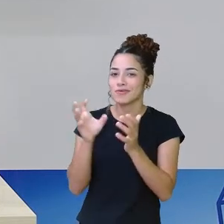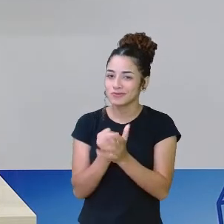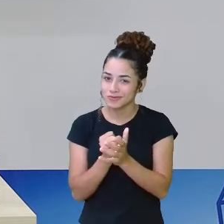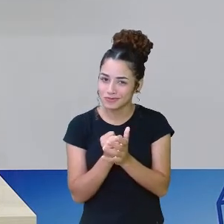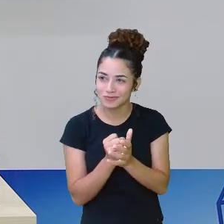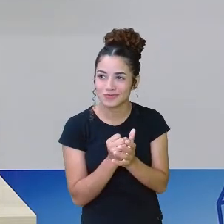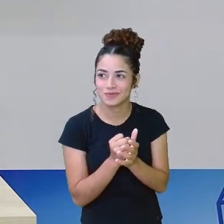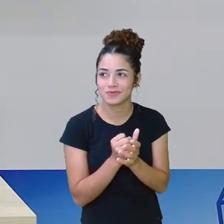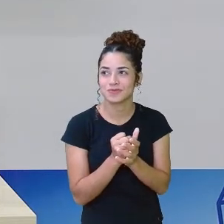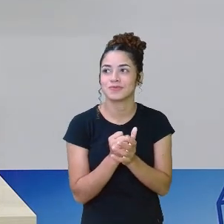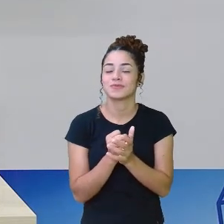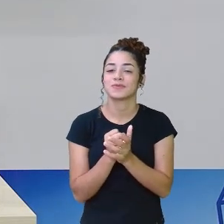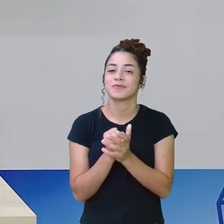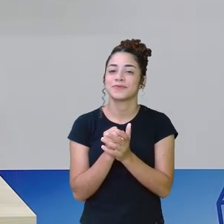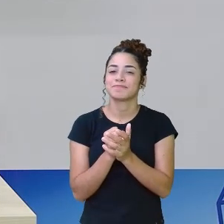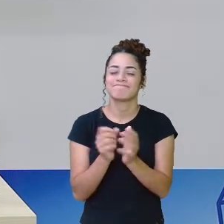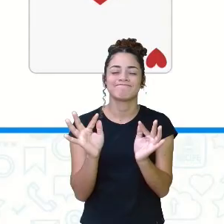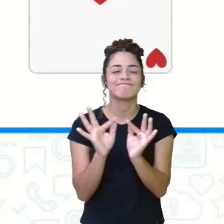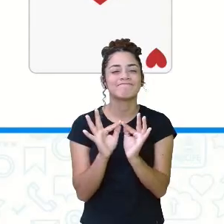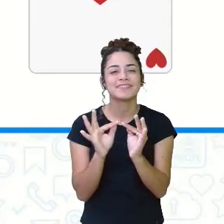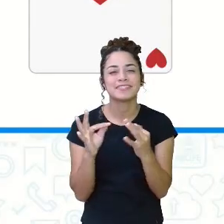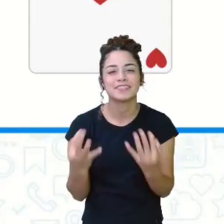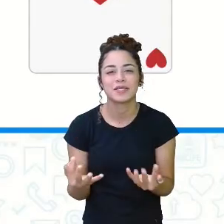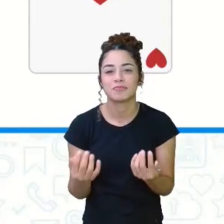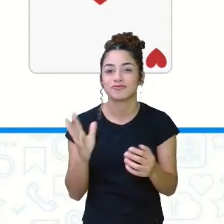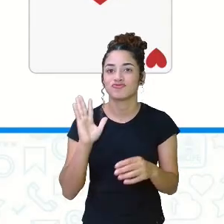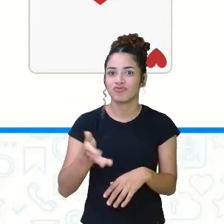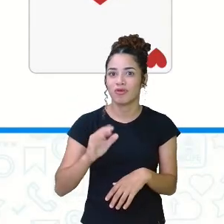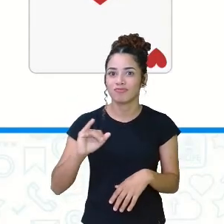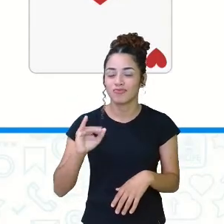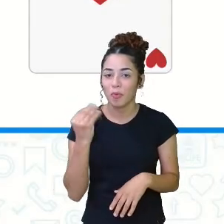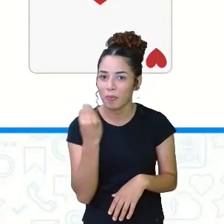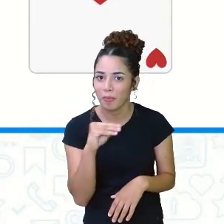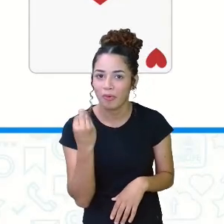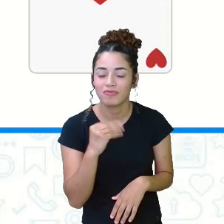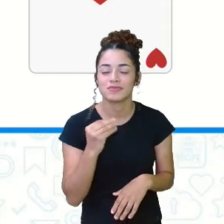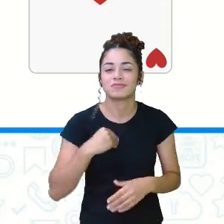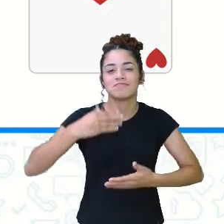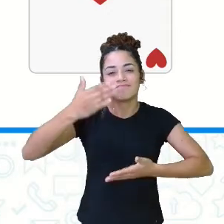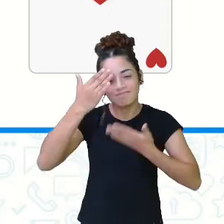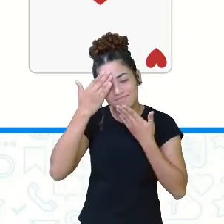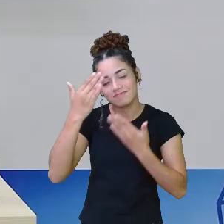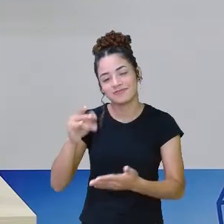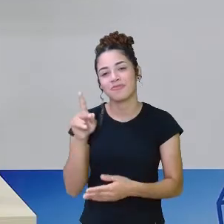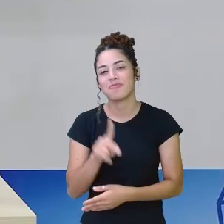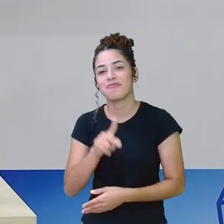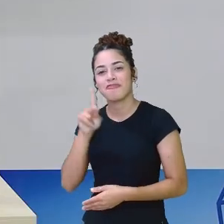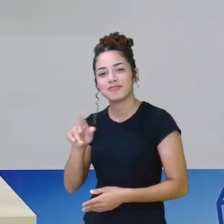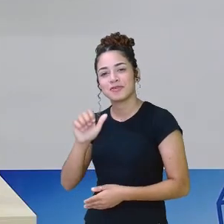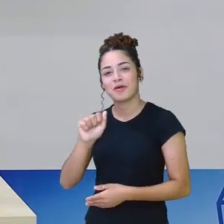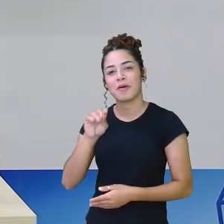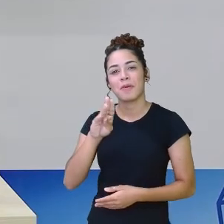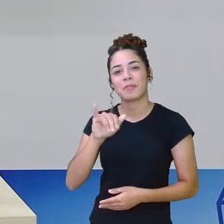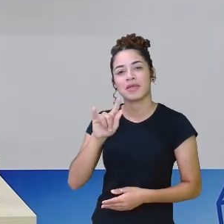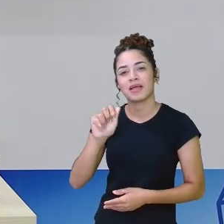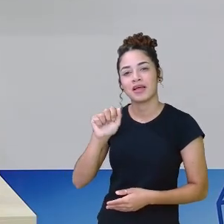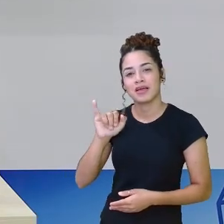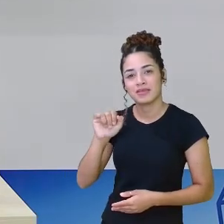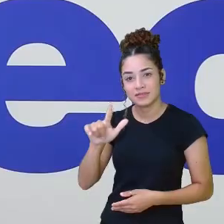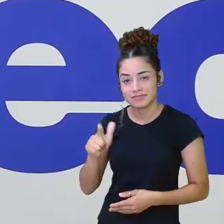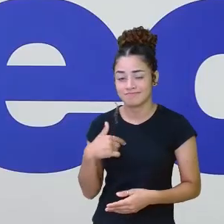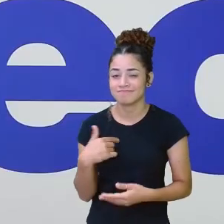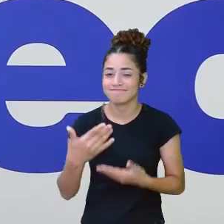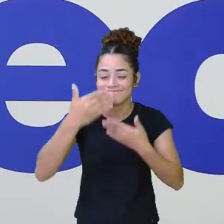registro muito simples. Eu já aproveito para agradecer a professora Abigail pela presença. Eu